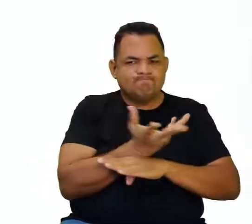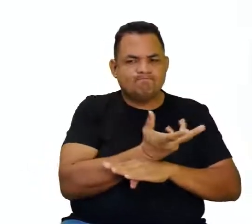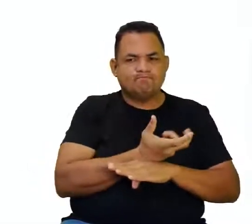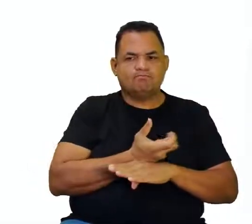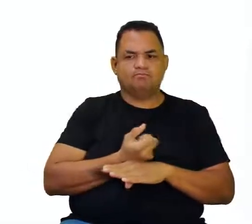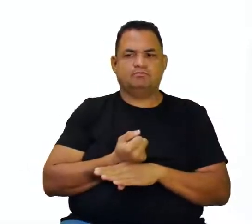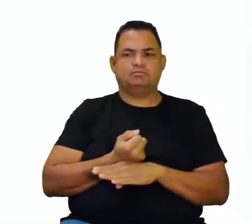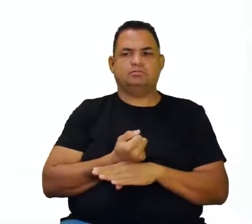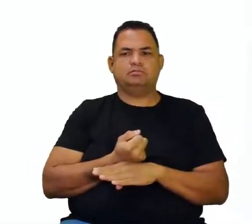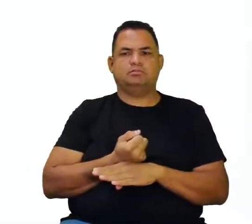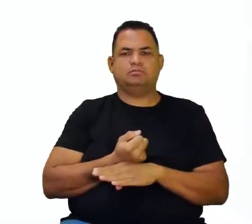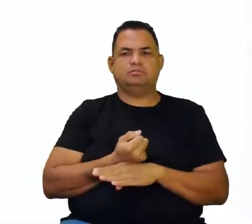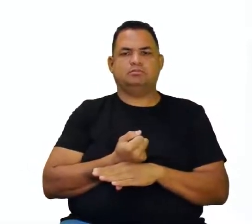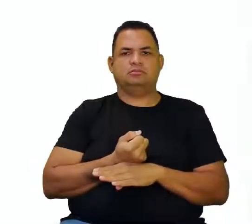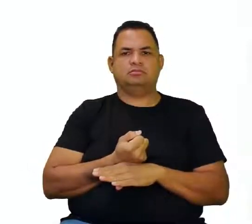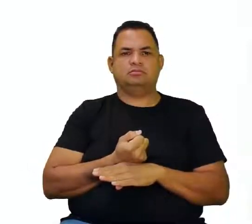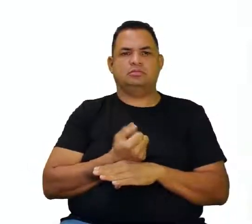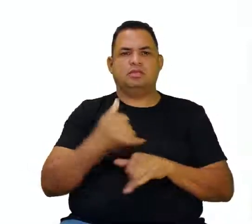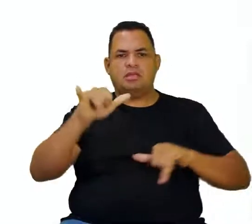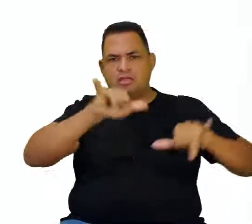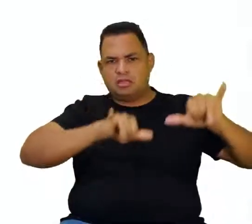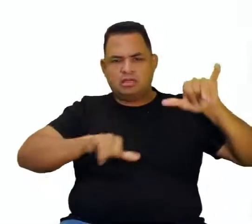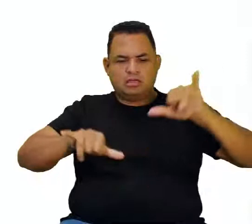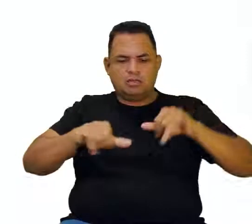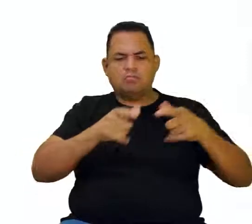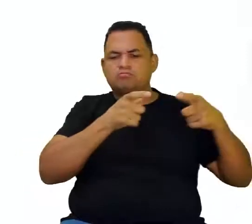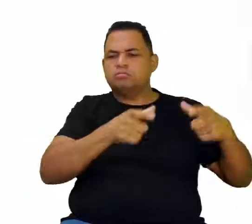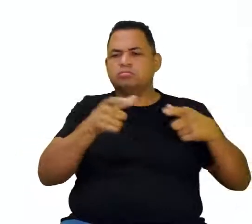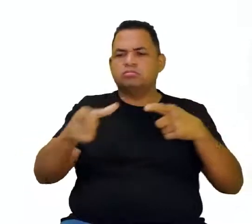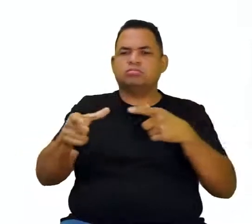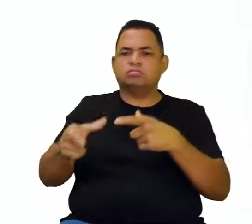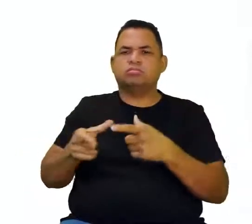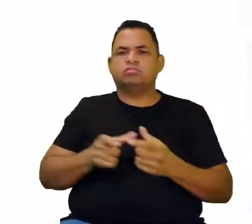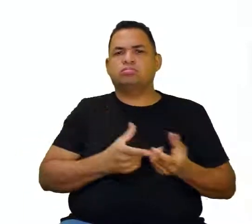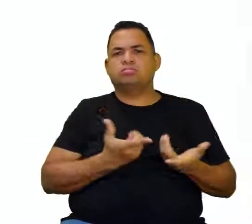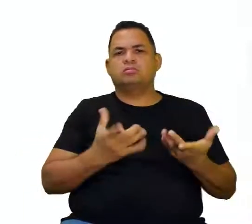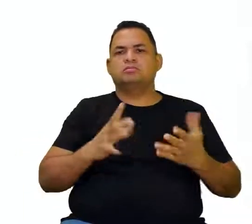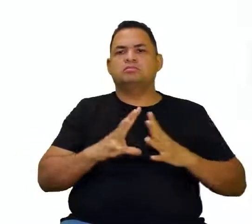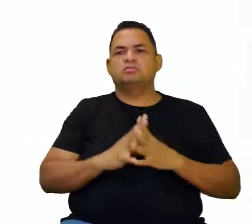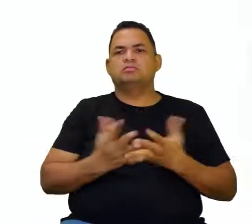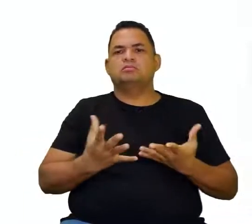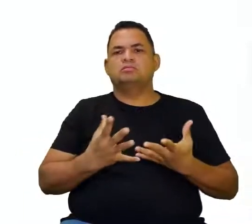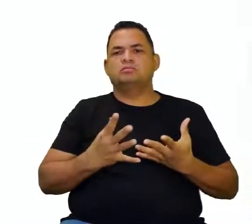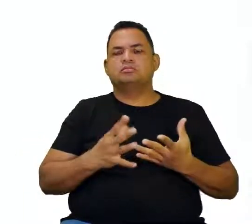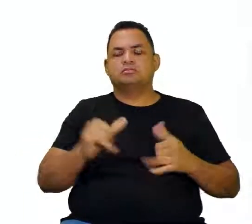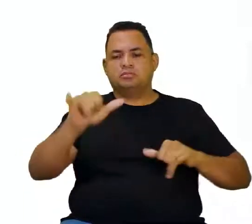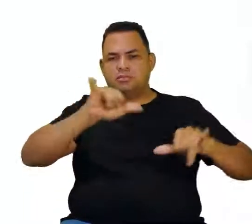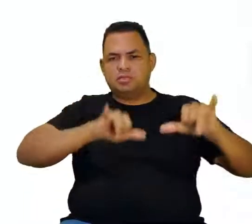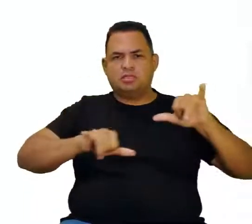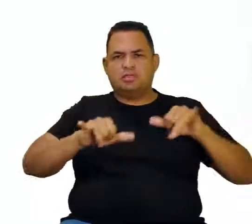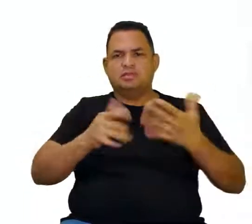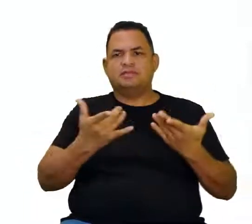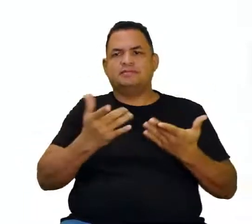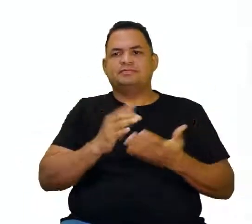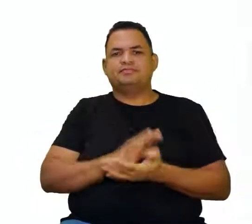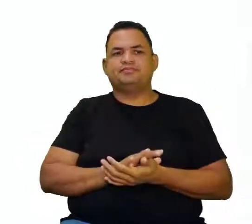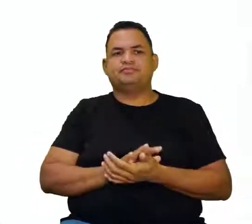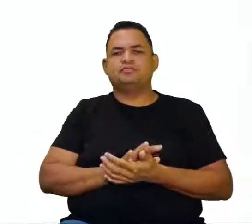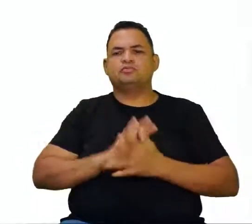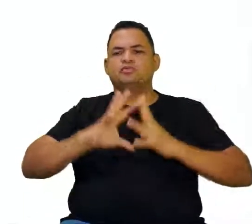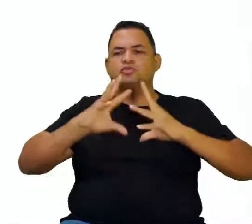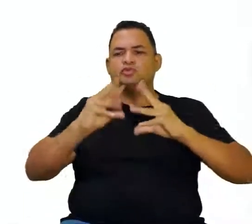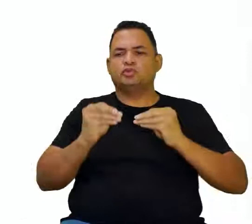interdisciplinaridade. A química está em todo lugar. Ou, melhor dizendo, a química está